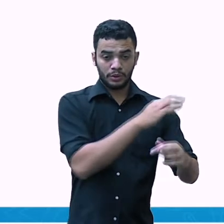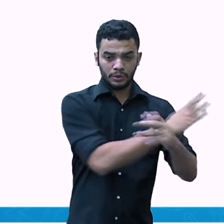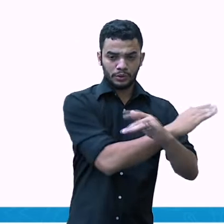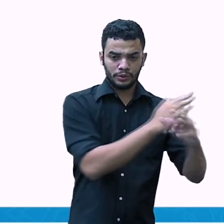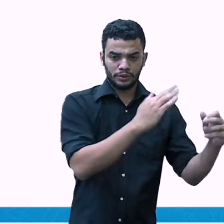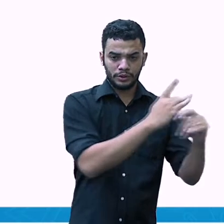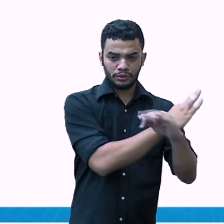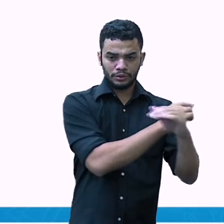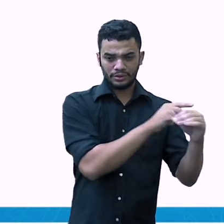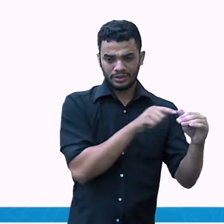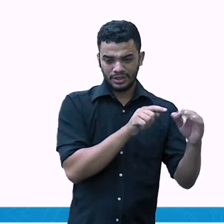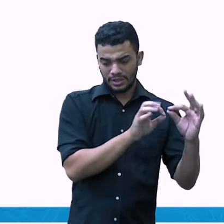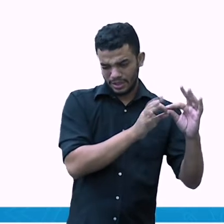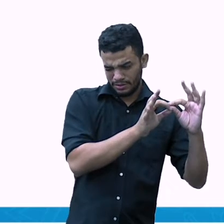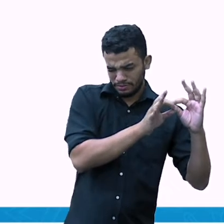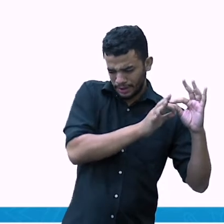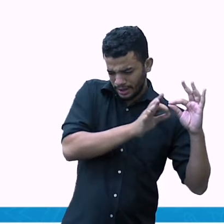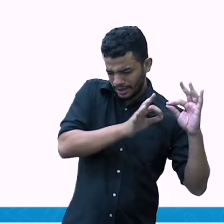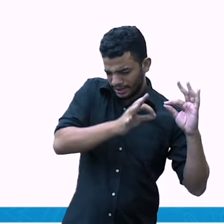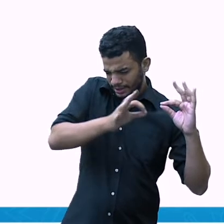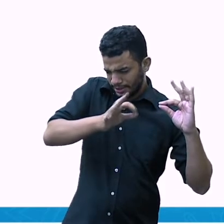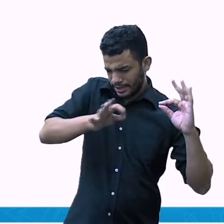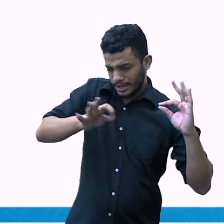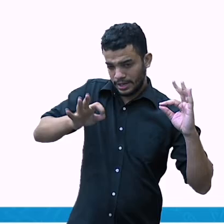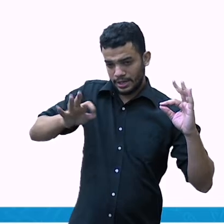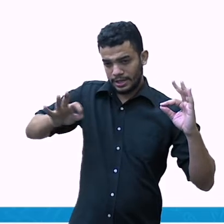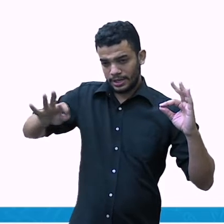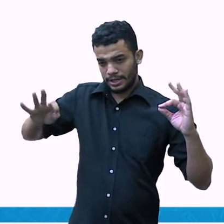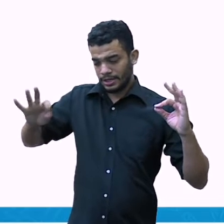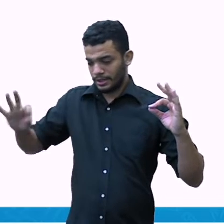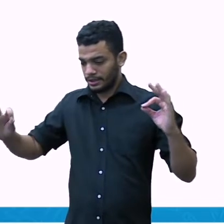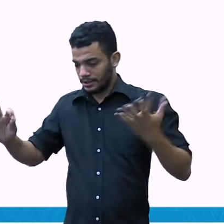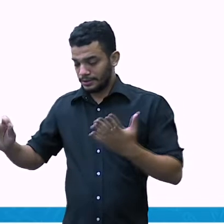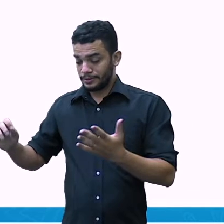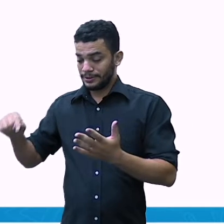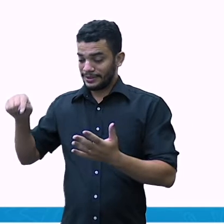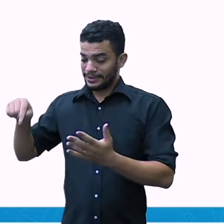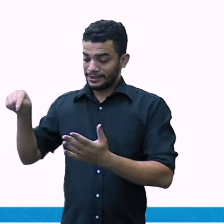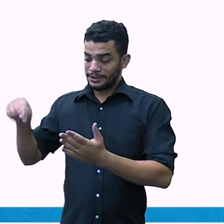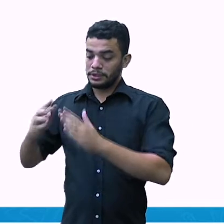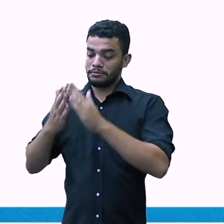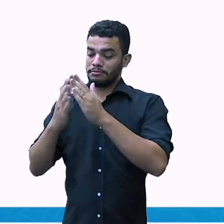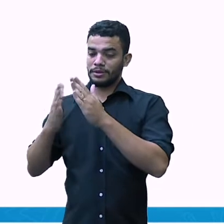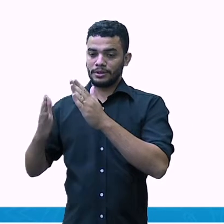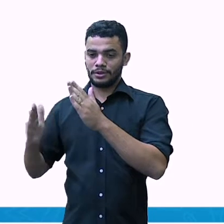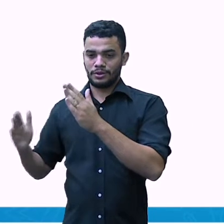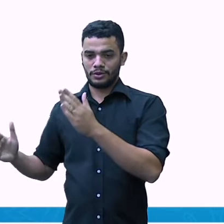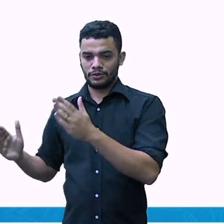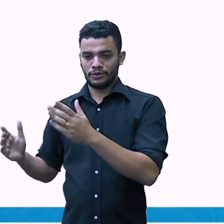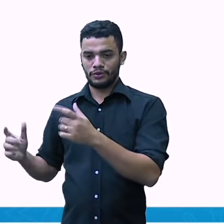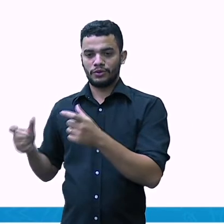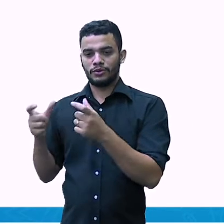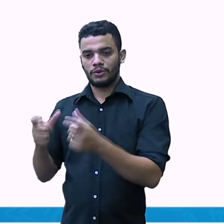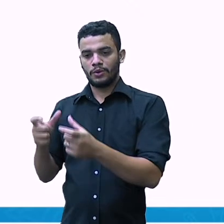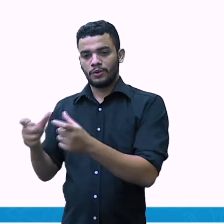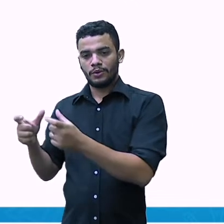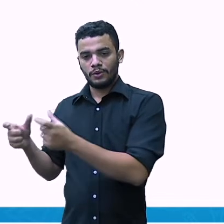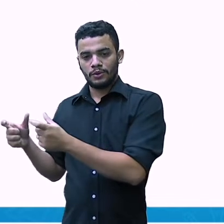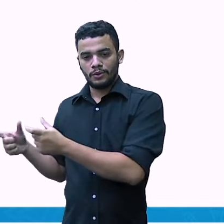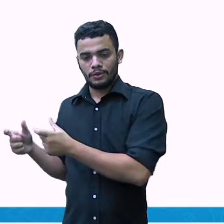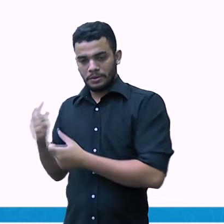nos limites da cidade. Ou seja, o que significa a periferia aqui? É um bairro que